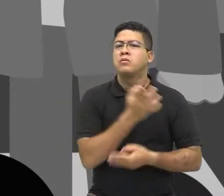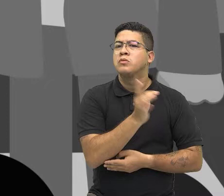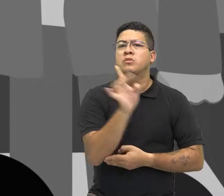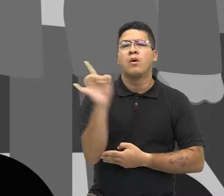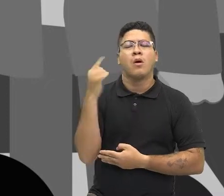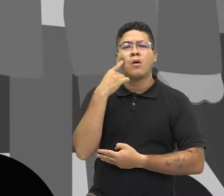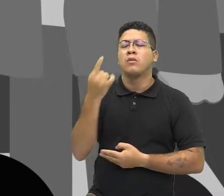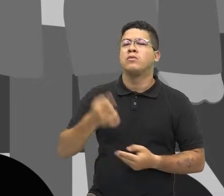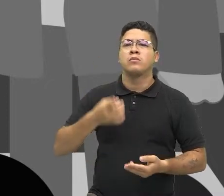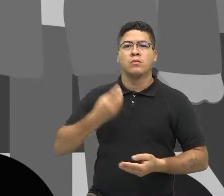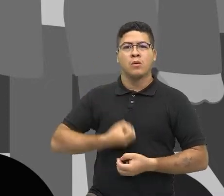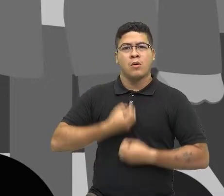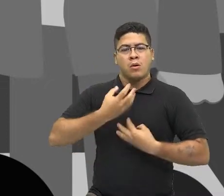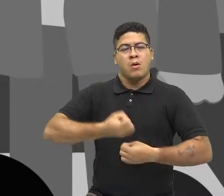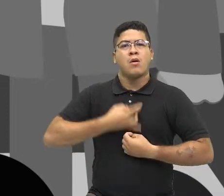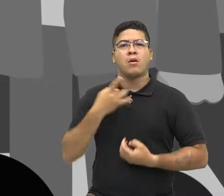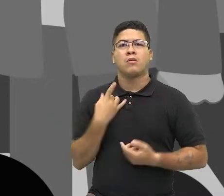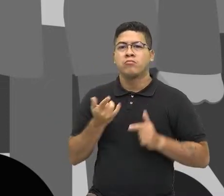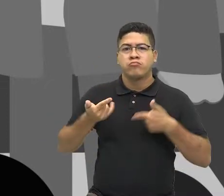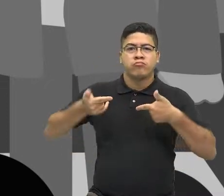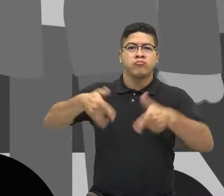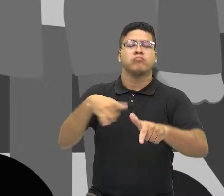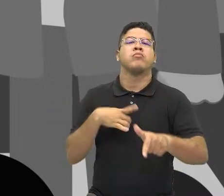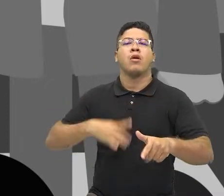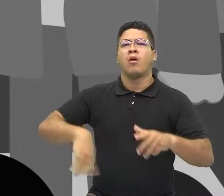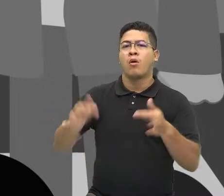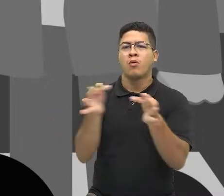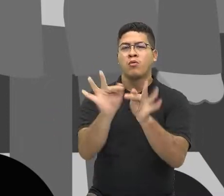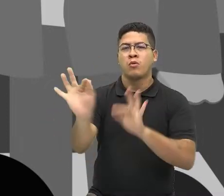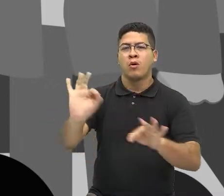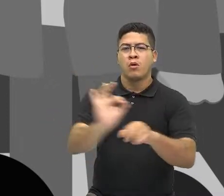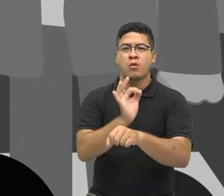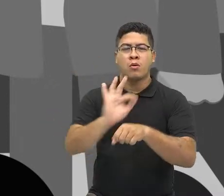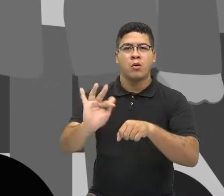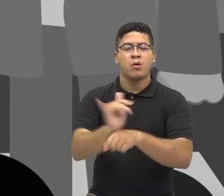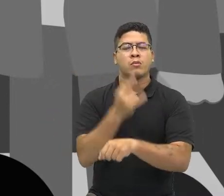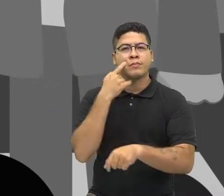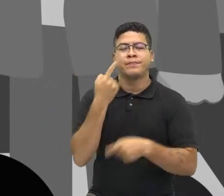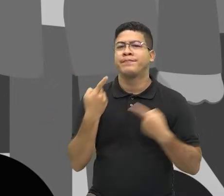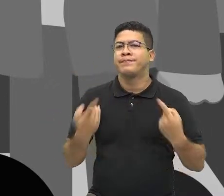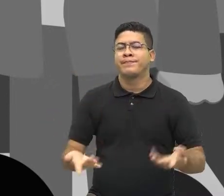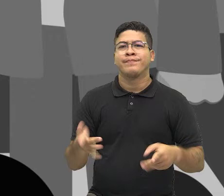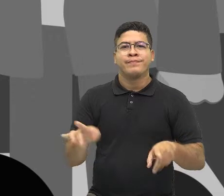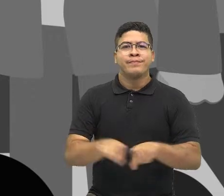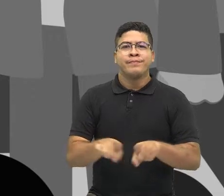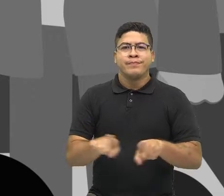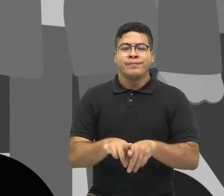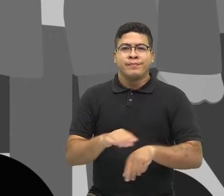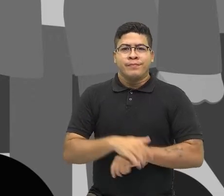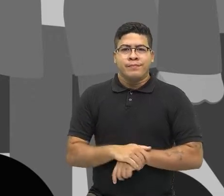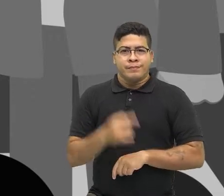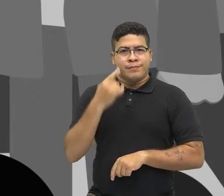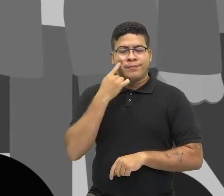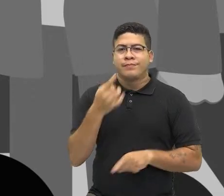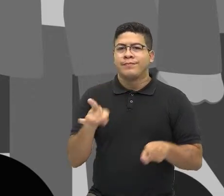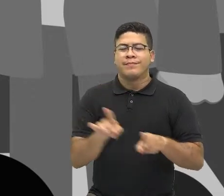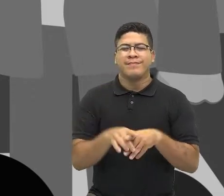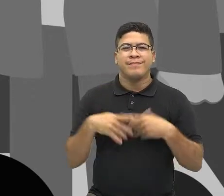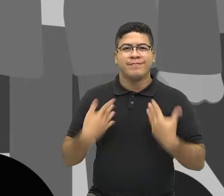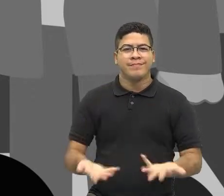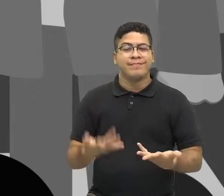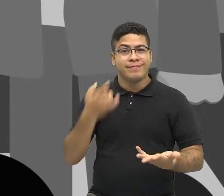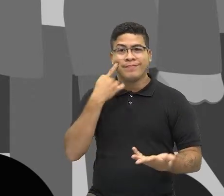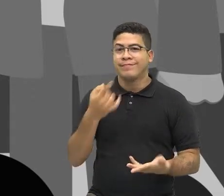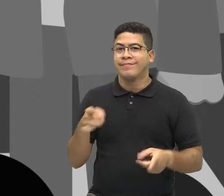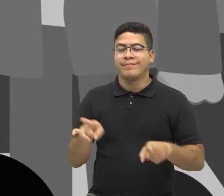toda feita de habilidades de estilo, sem a marca um pouco suja de experiências vividas. Não sabeis de